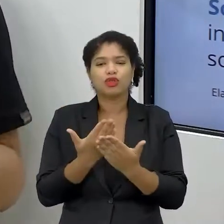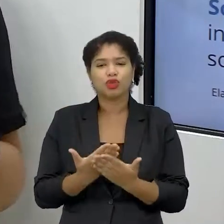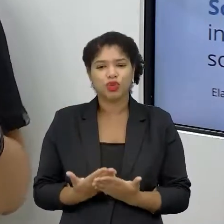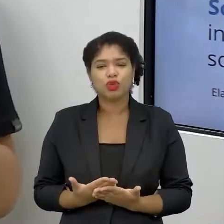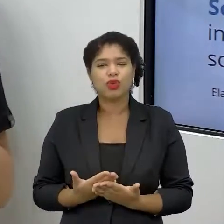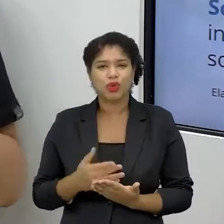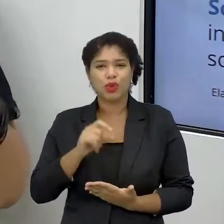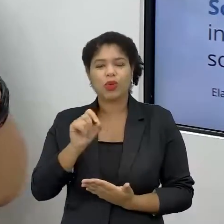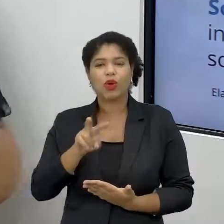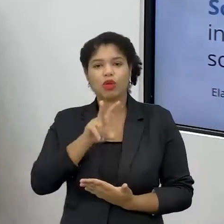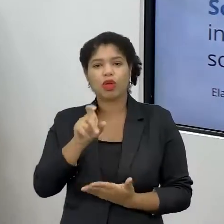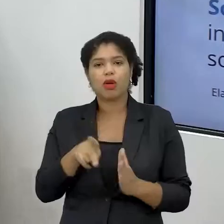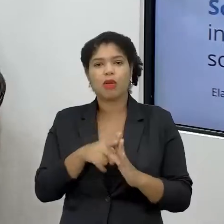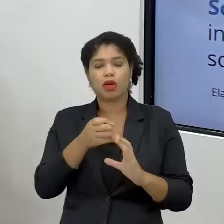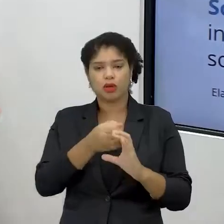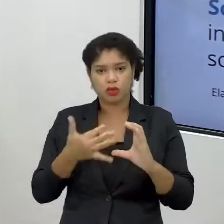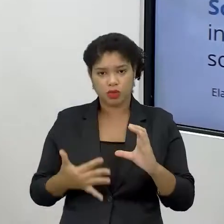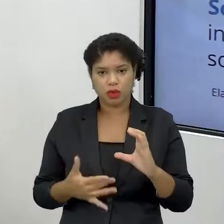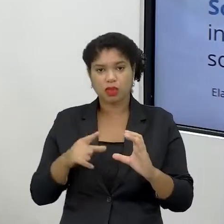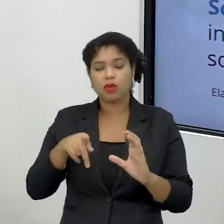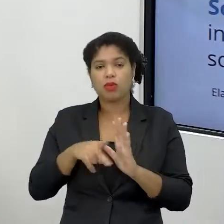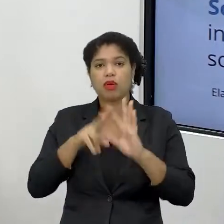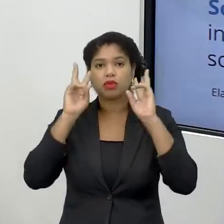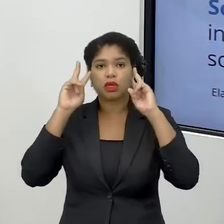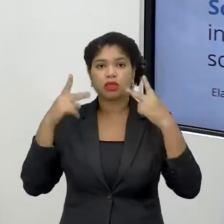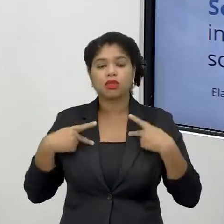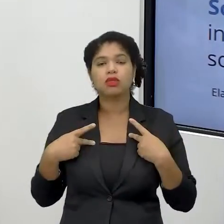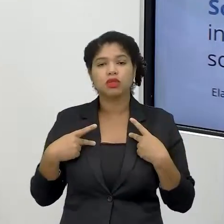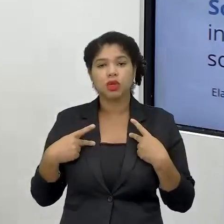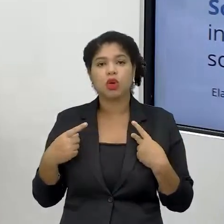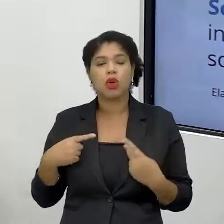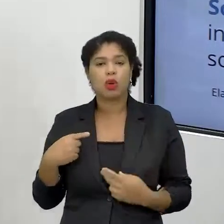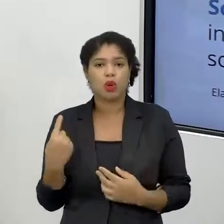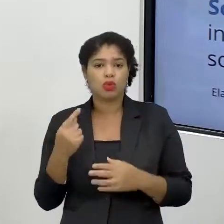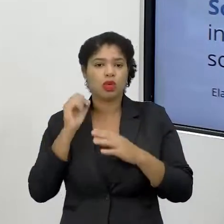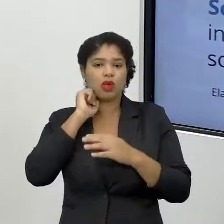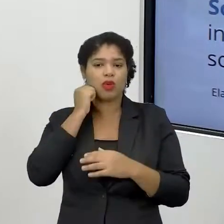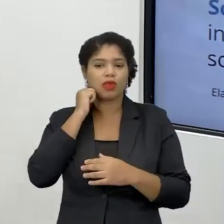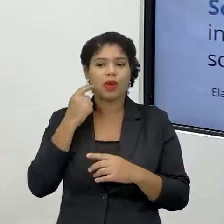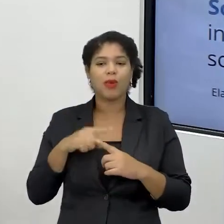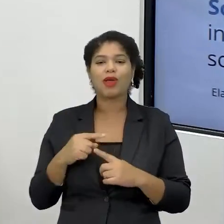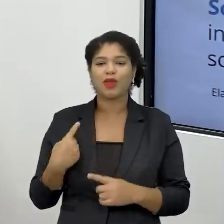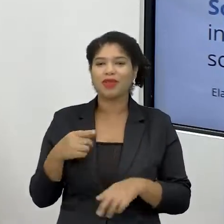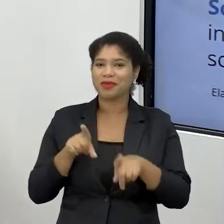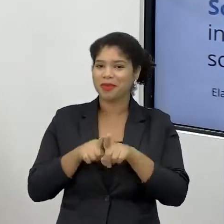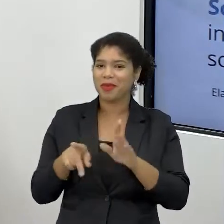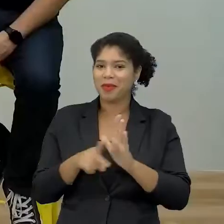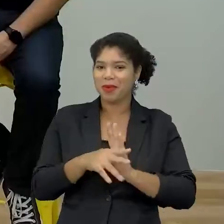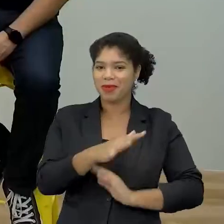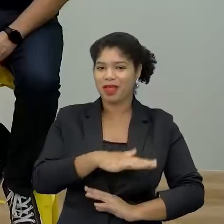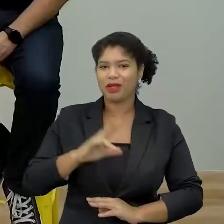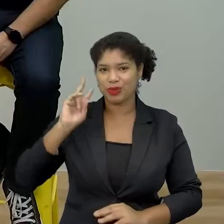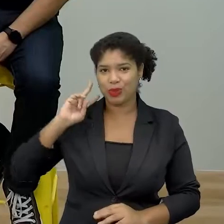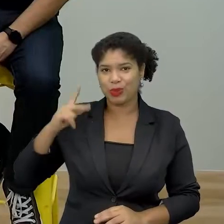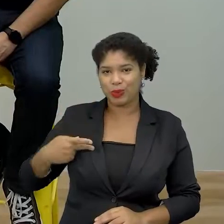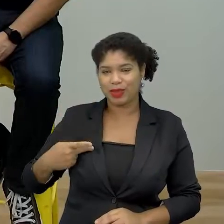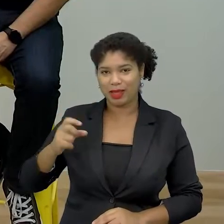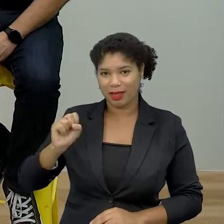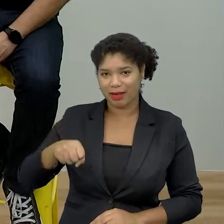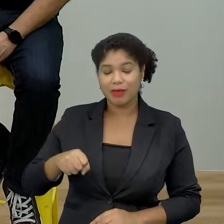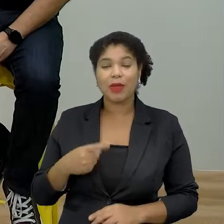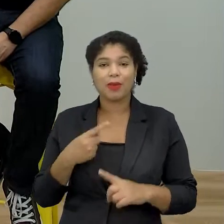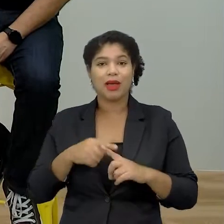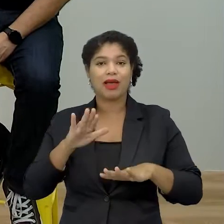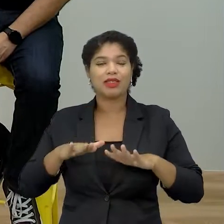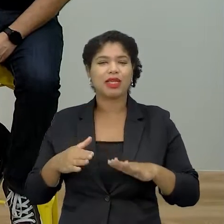desse aspecto de que, por exemplo, as ciências humanas, muita gente também é cientista das humanas. Certo. Porque muitas vezes